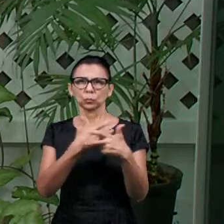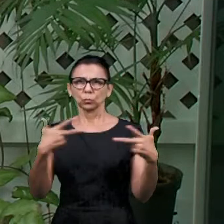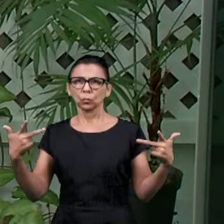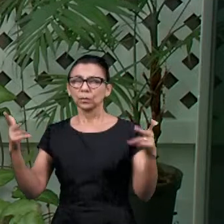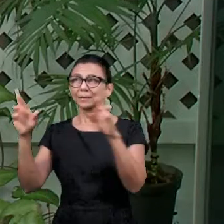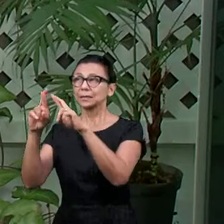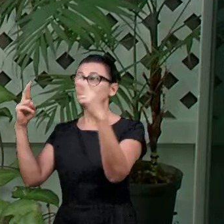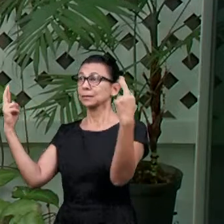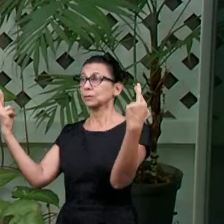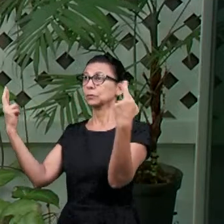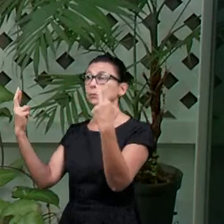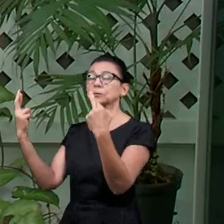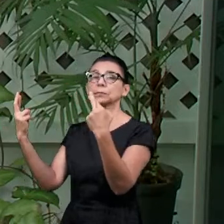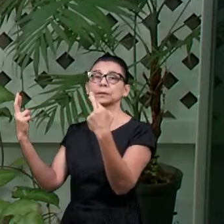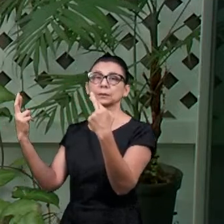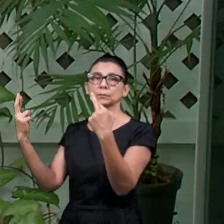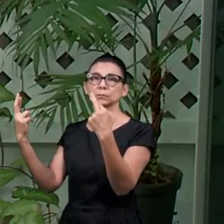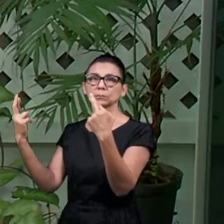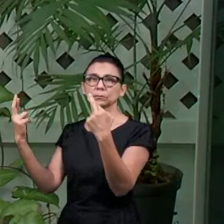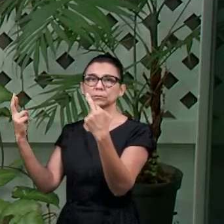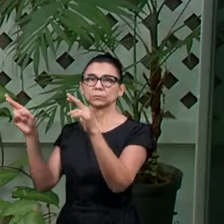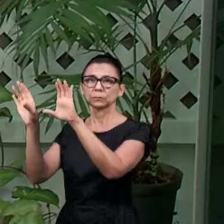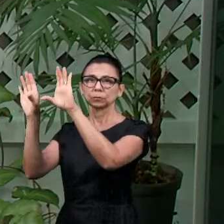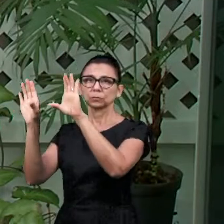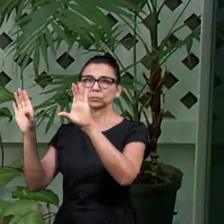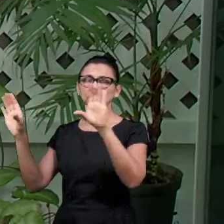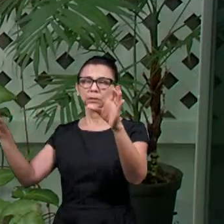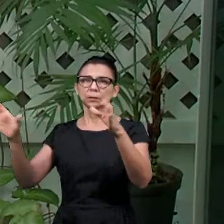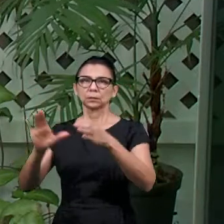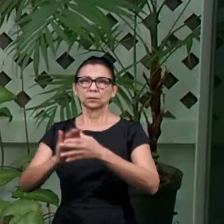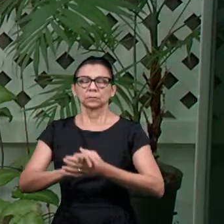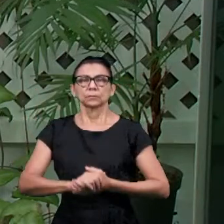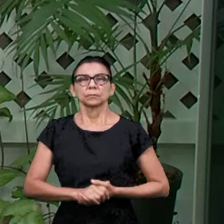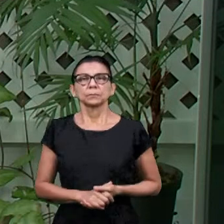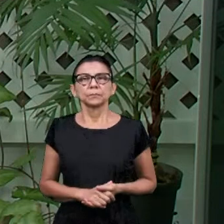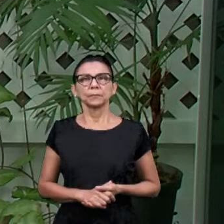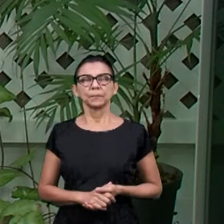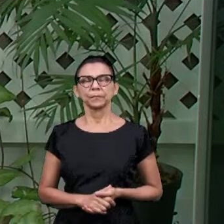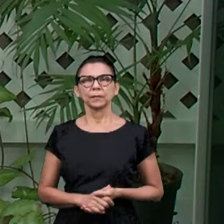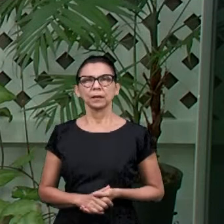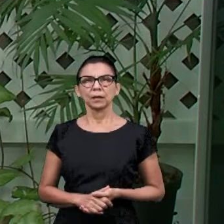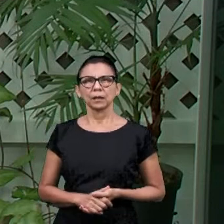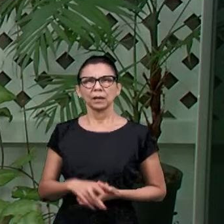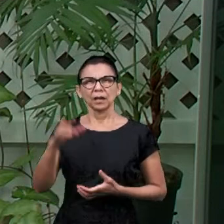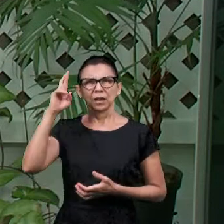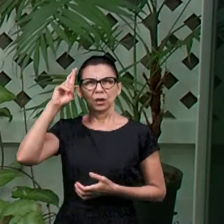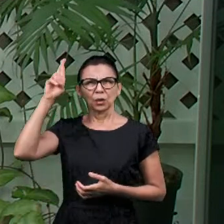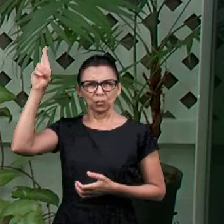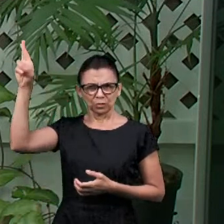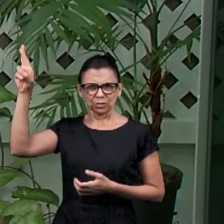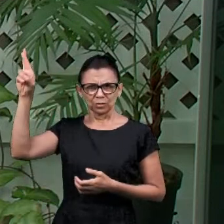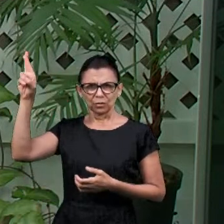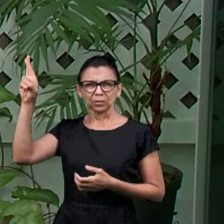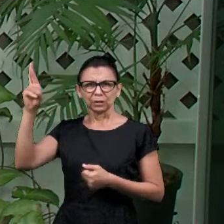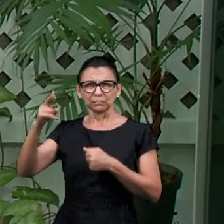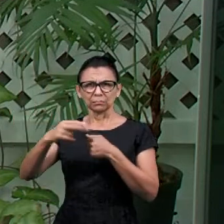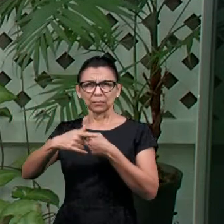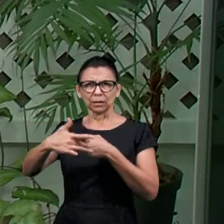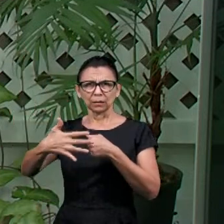ficou escondida. Não foi o Senhor quem escondeu. Ele está escondido, estava escondido,